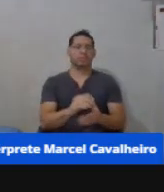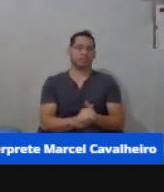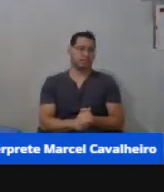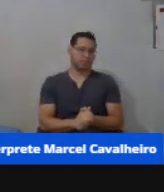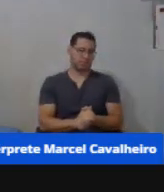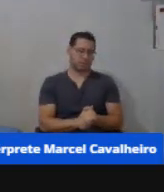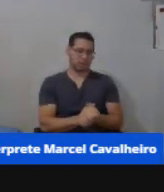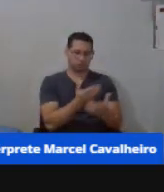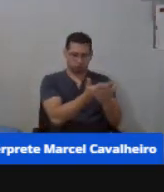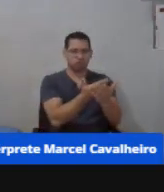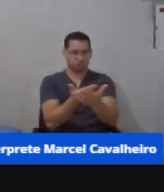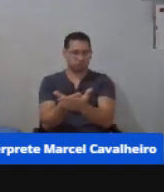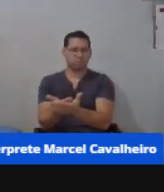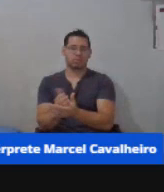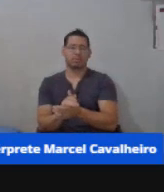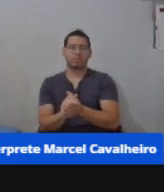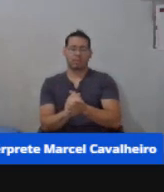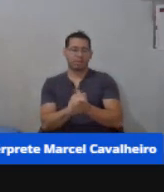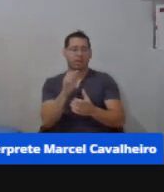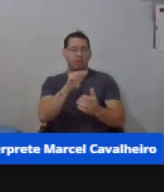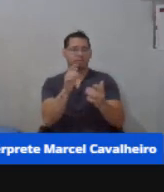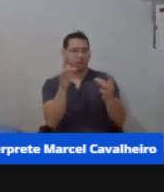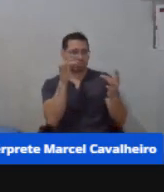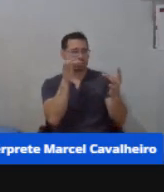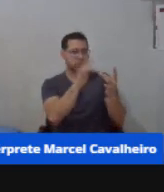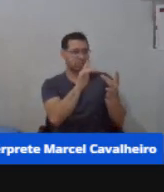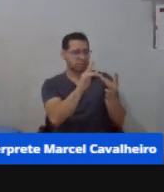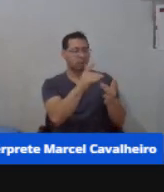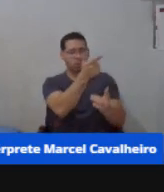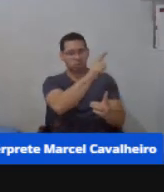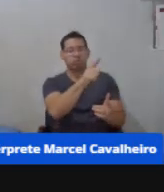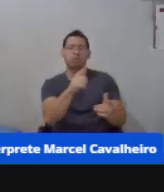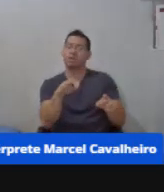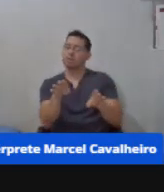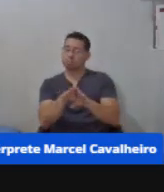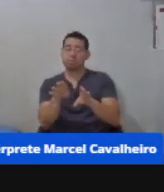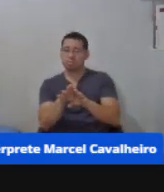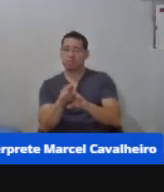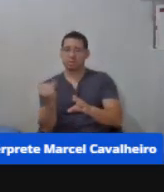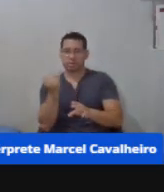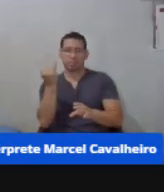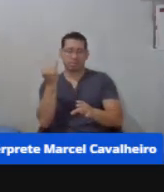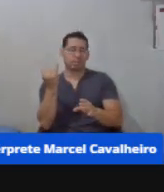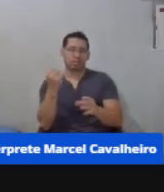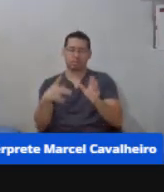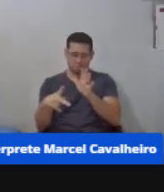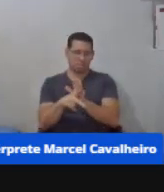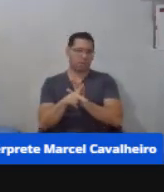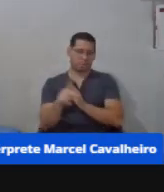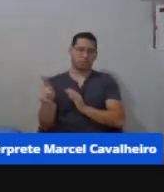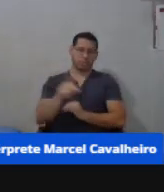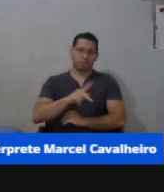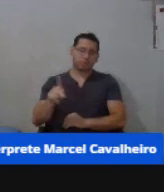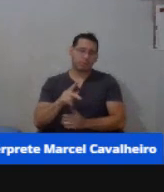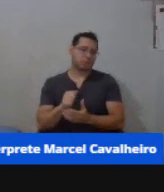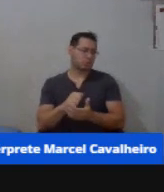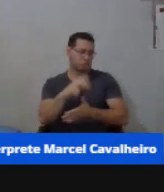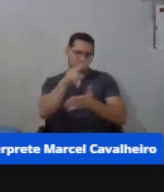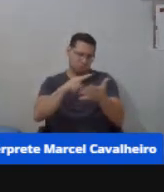sendo que estabelecer relações outras é uma competência, né, comum aos docentes, aos leitores